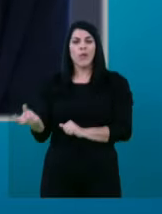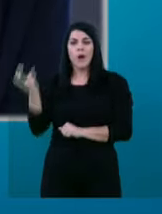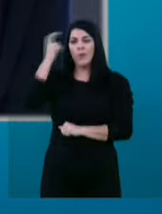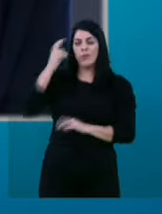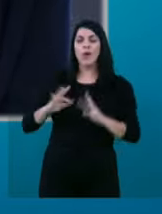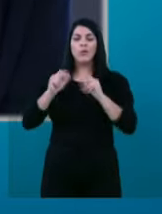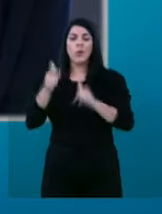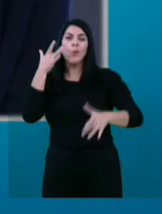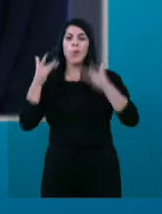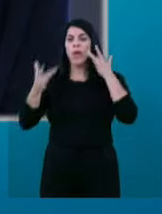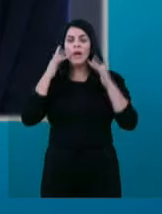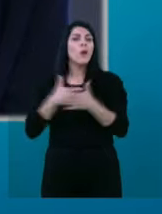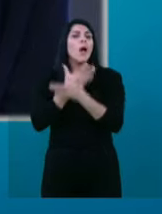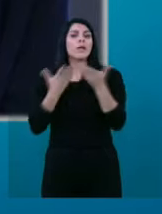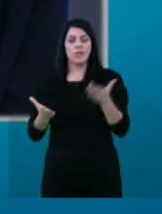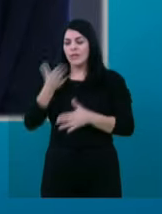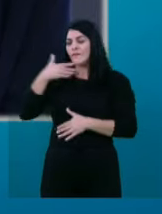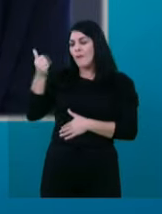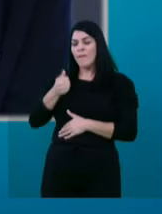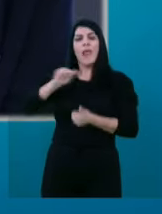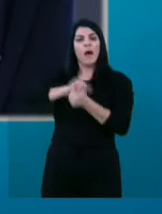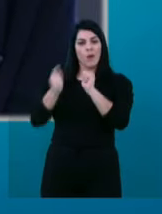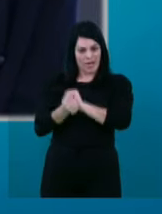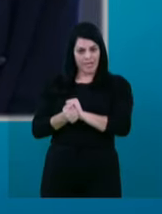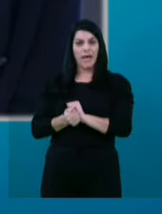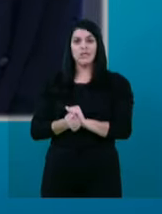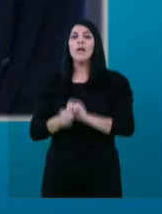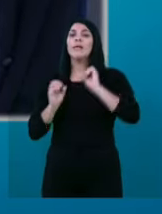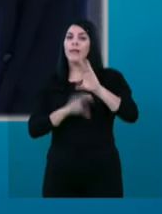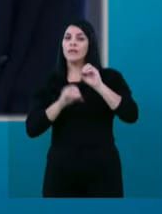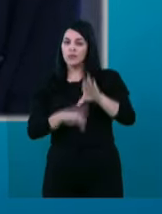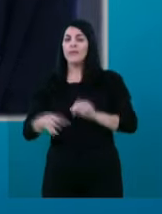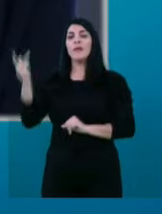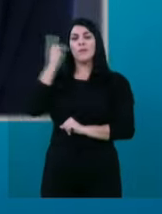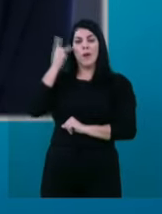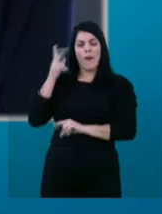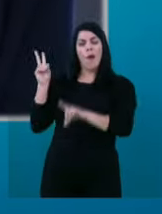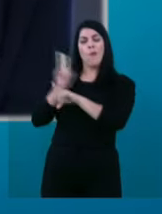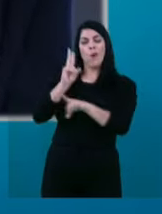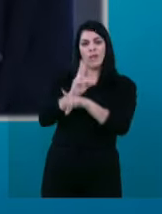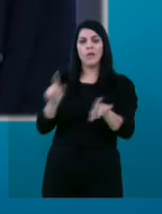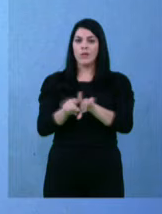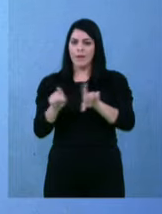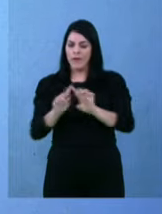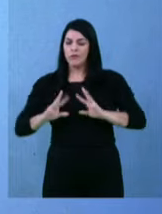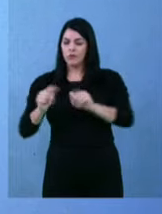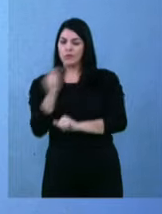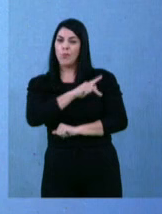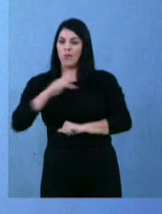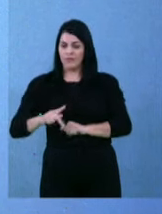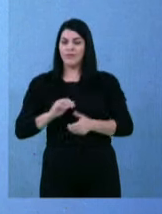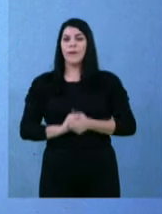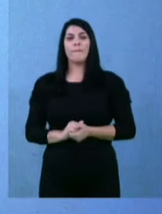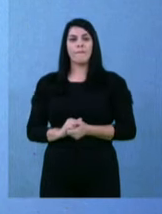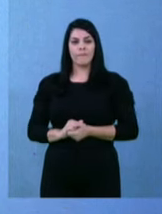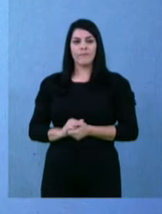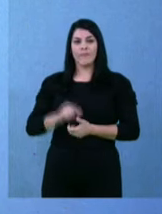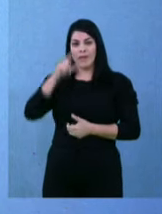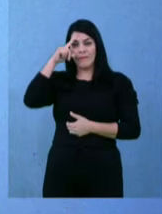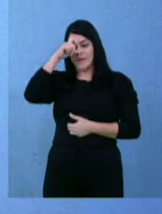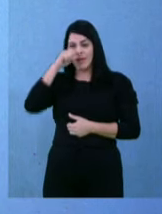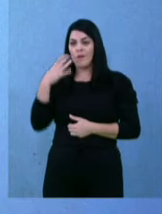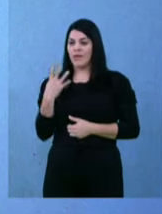cultura e todo o teatro, que a gente vai melhorar a qualidade da educação aqui em São Paulo, cuidando também dos professores. Marina Helena,